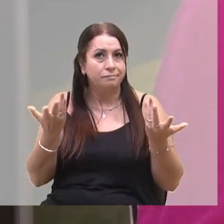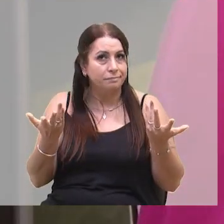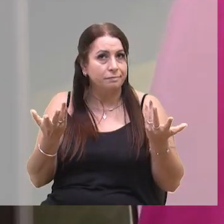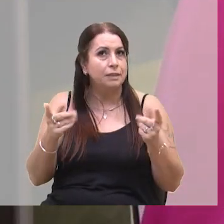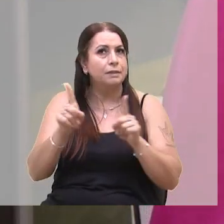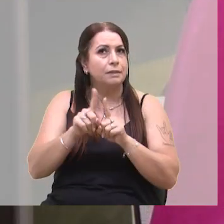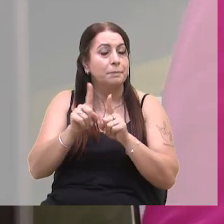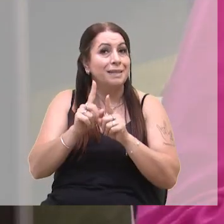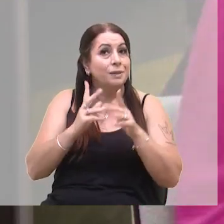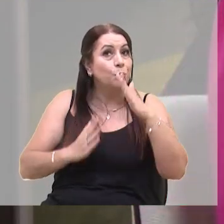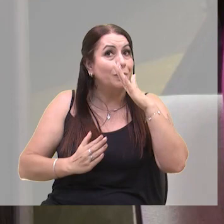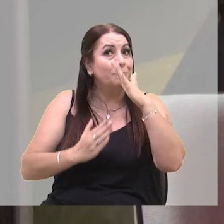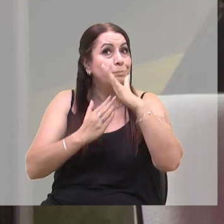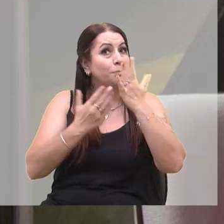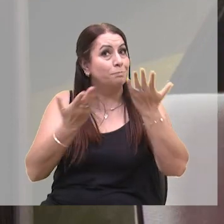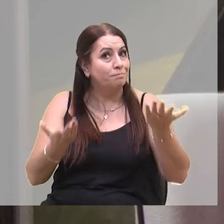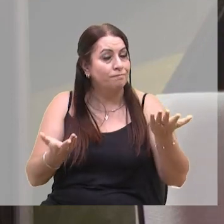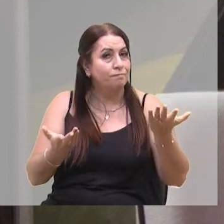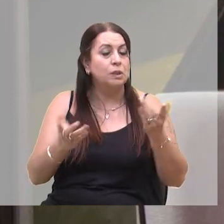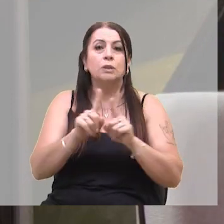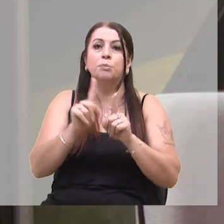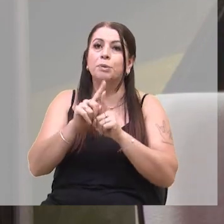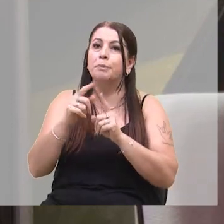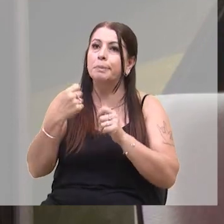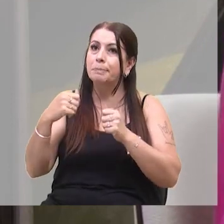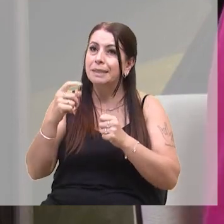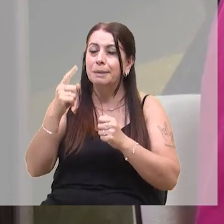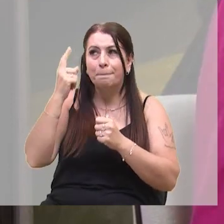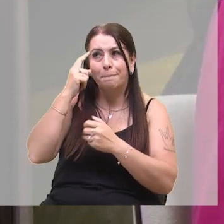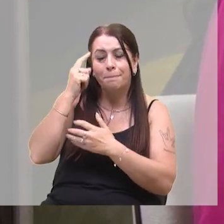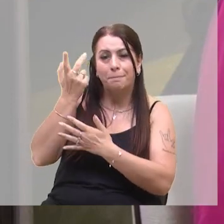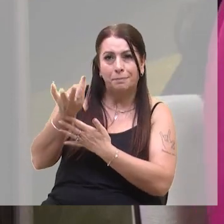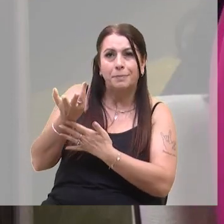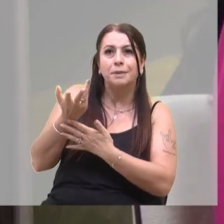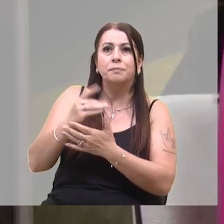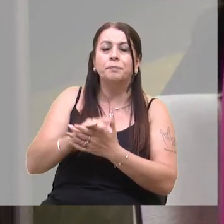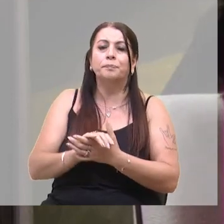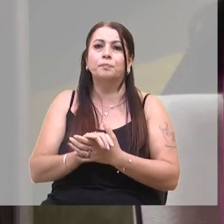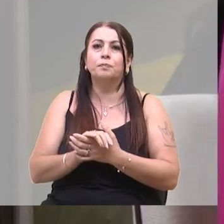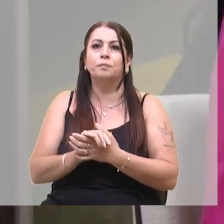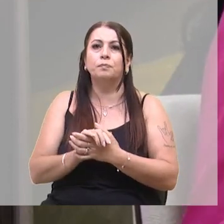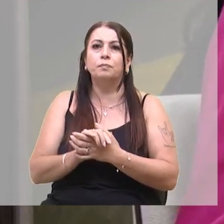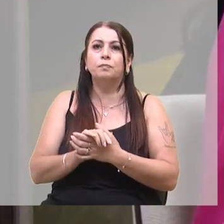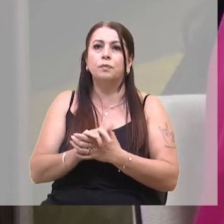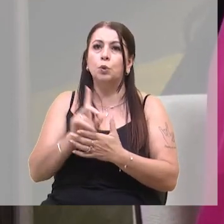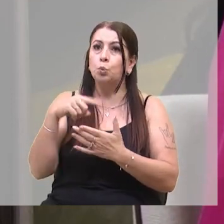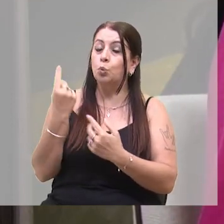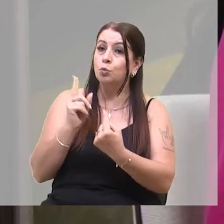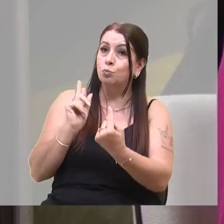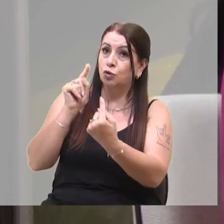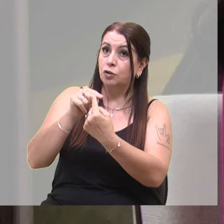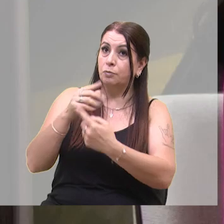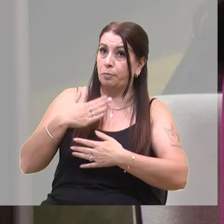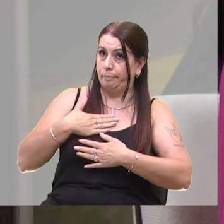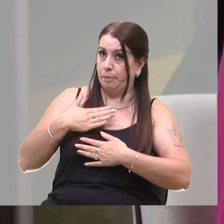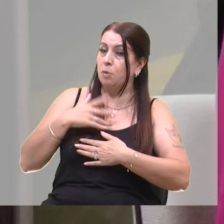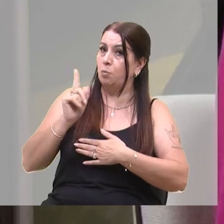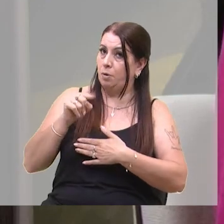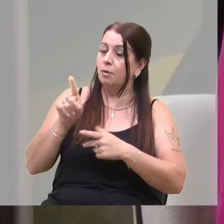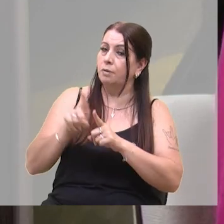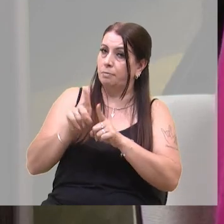eu com os meus parentes, com os meus amigos, mas a gente também tem um limite dessa questão. Então, acho que a gente precisa